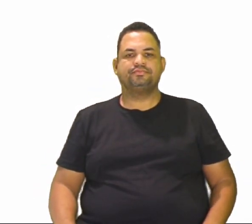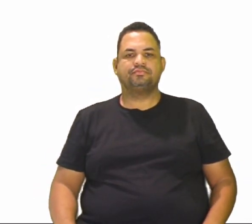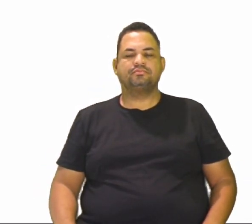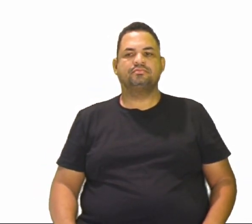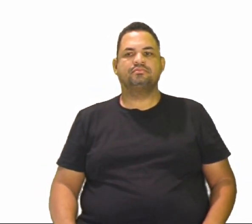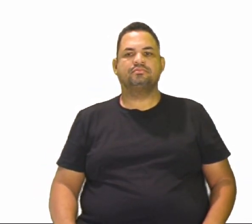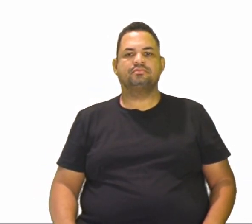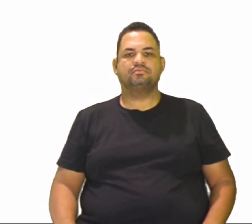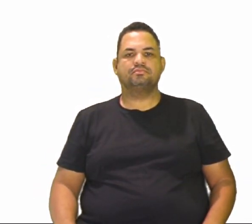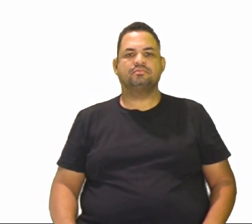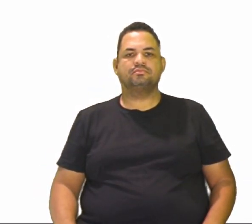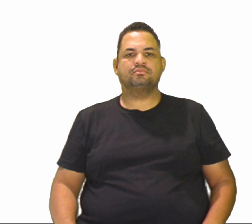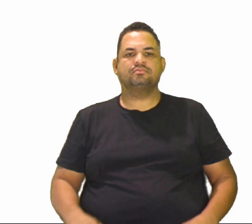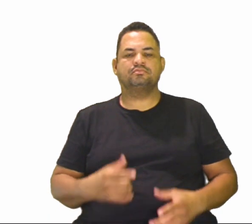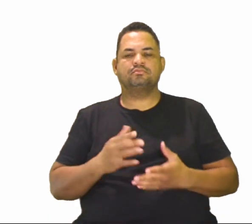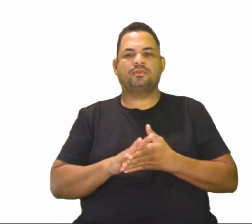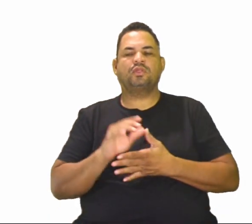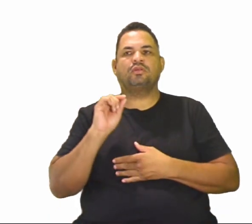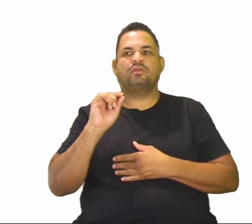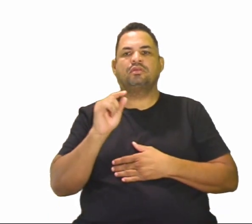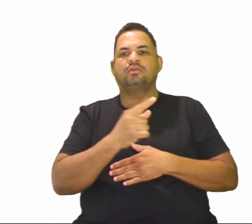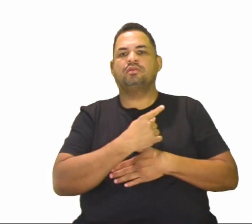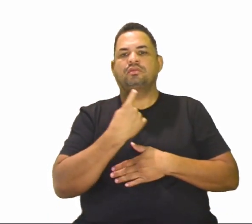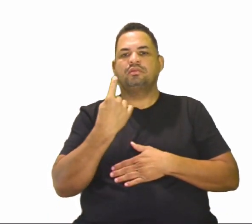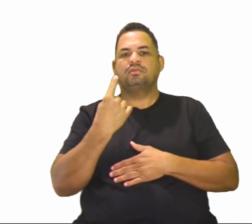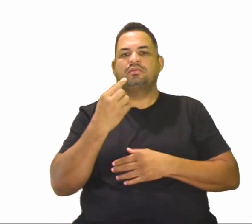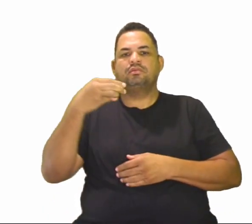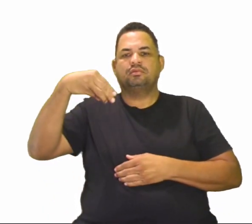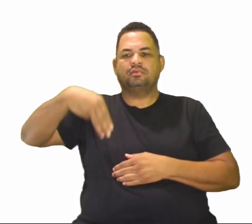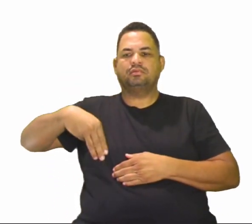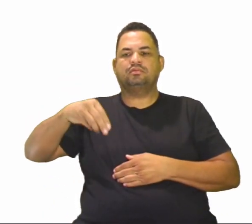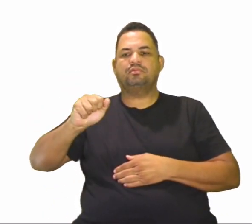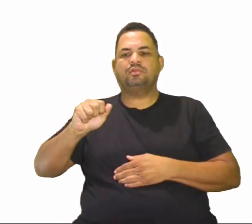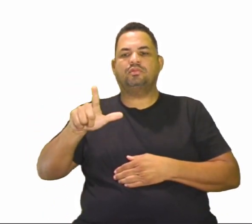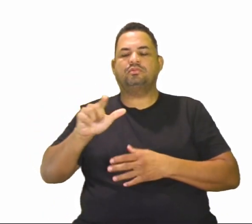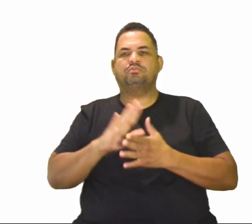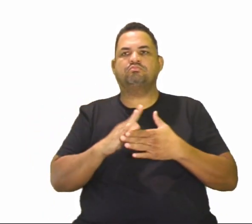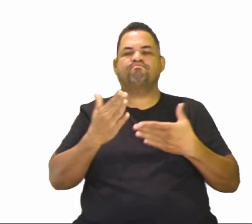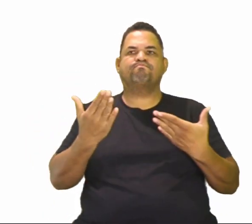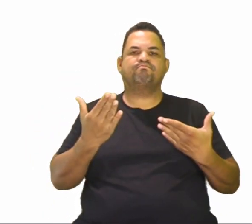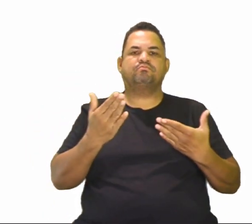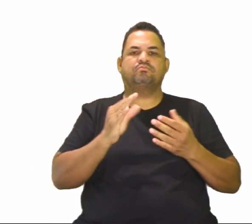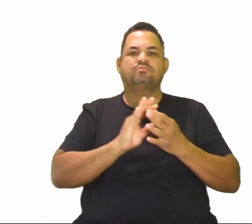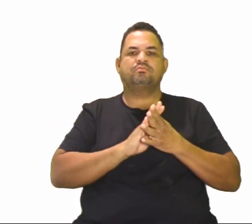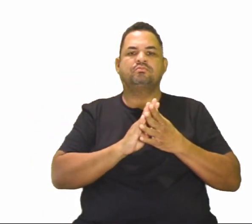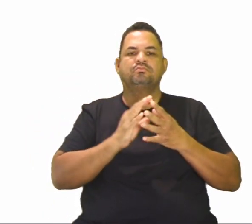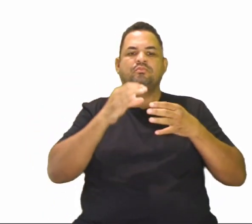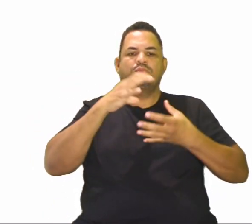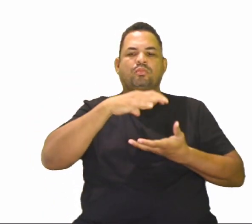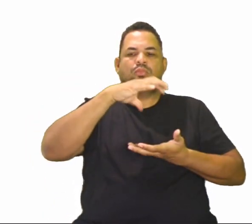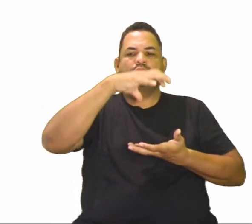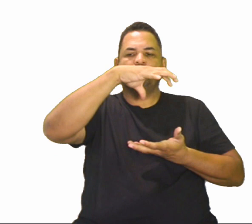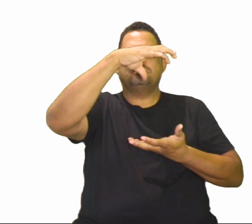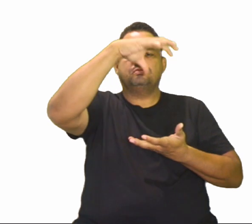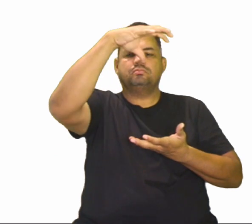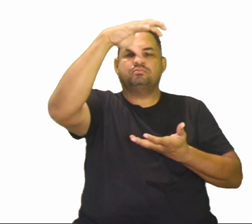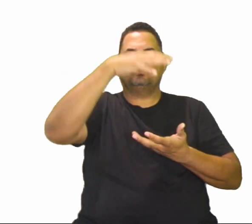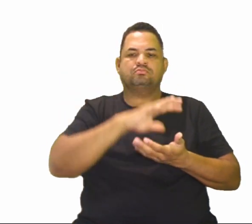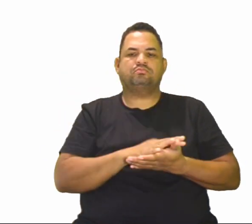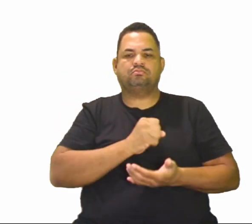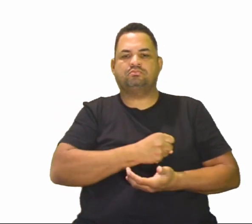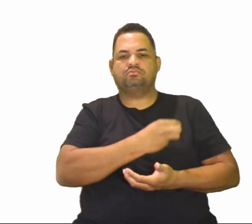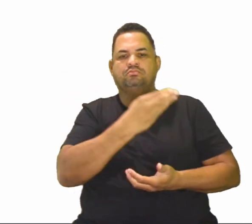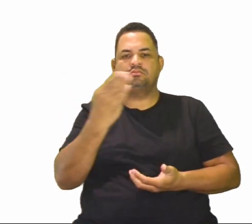muitas bananas. O que nós temos é o seguinte, é que mol é como se fosse um amontoado, uma